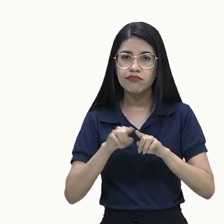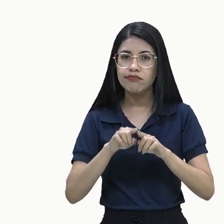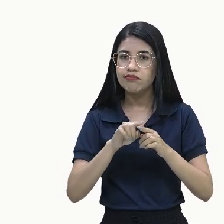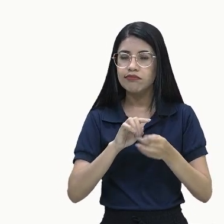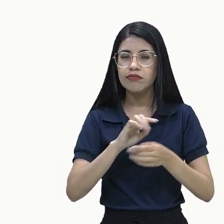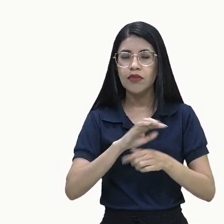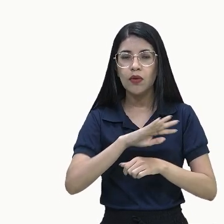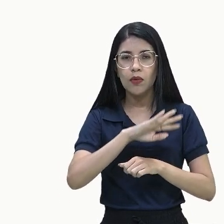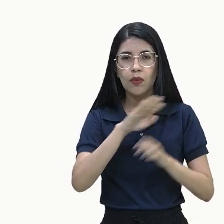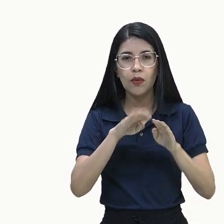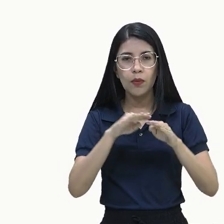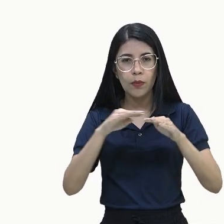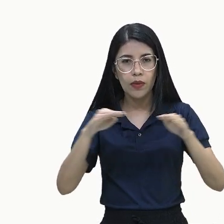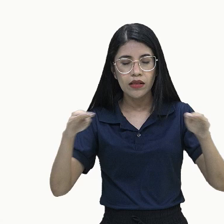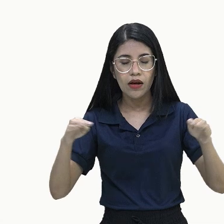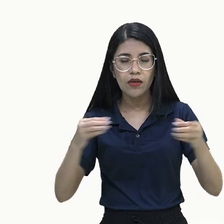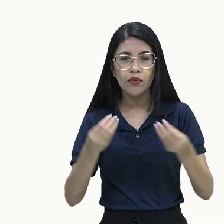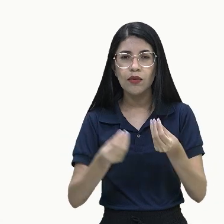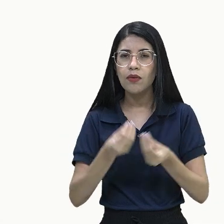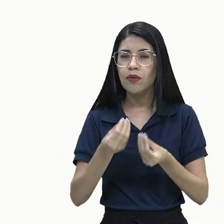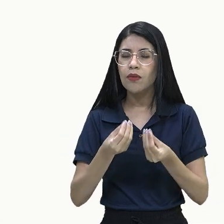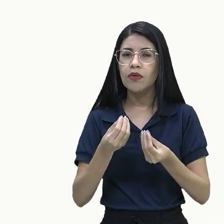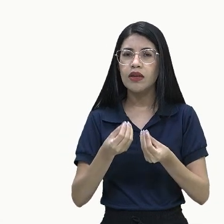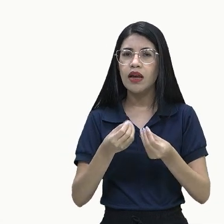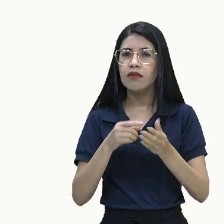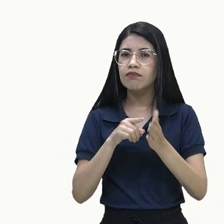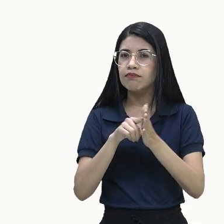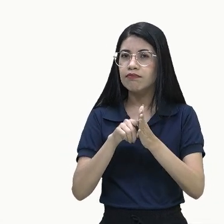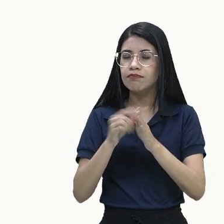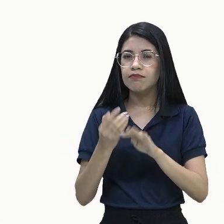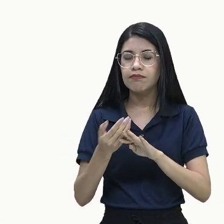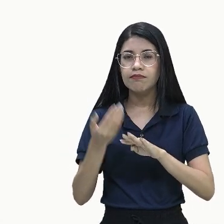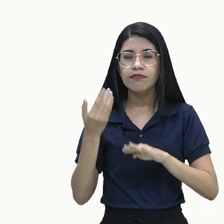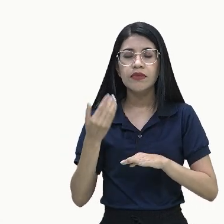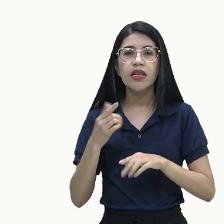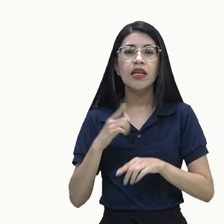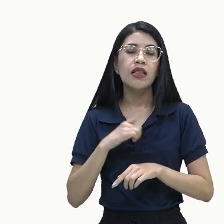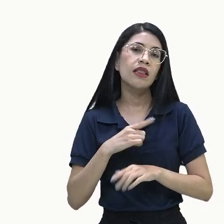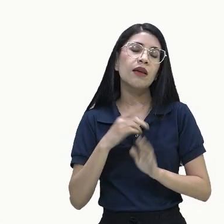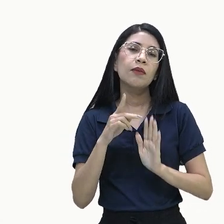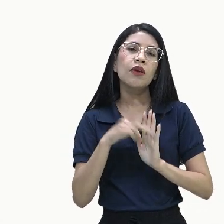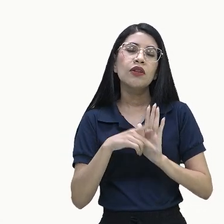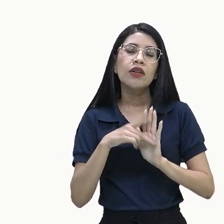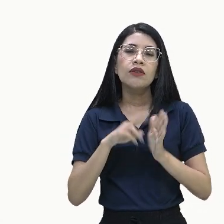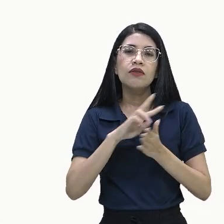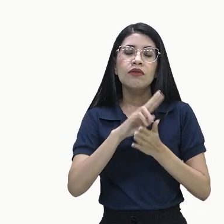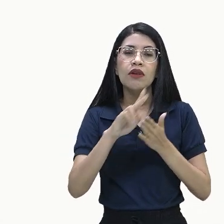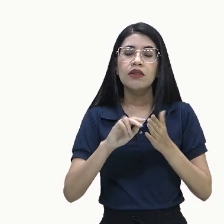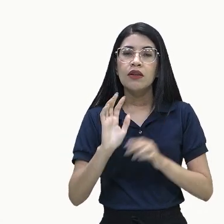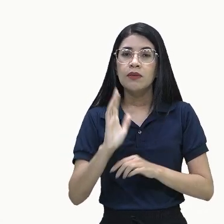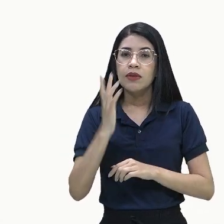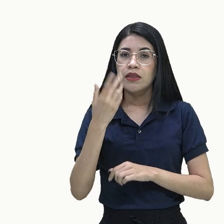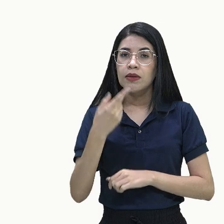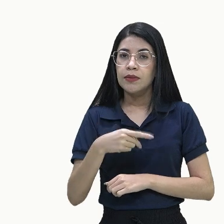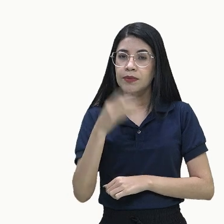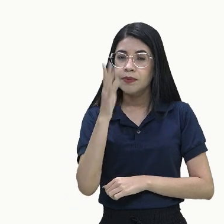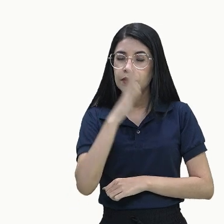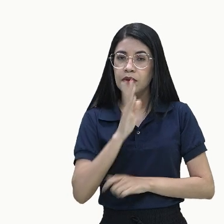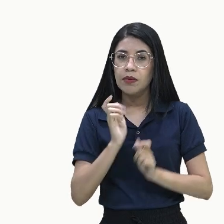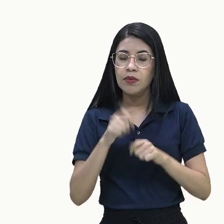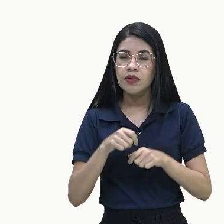era feito antigamente, né? Então, a gente tem aí alguns projetos que aconteceram no Brasil para fazer